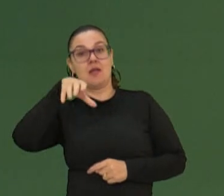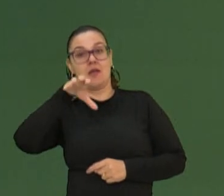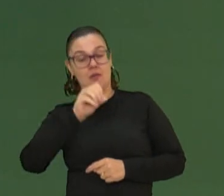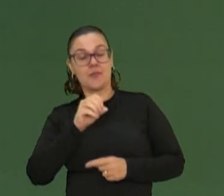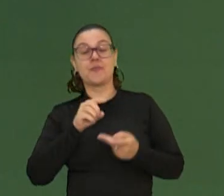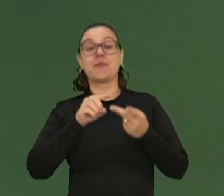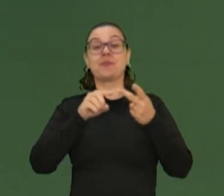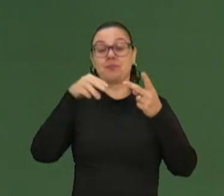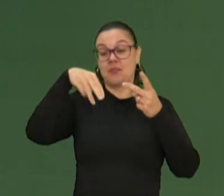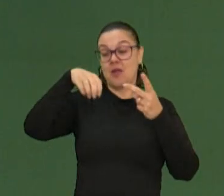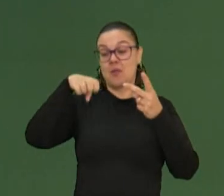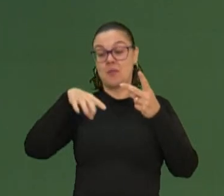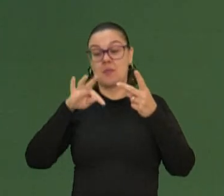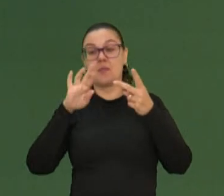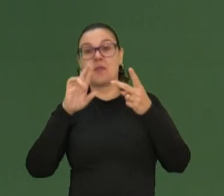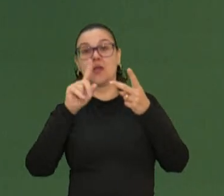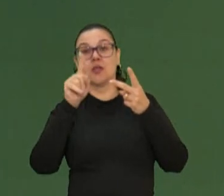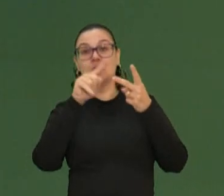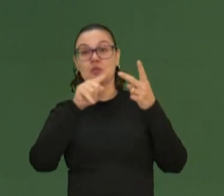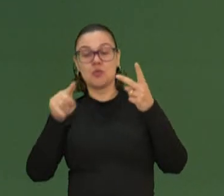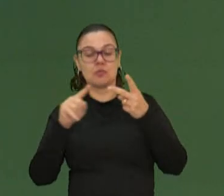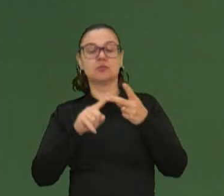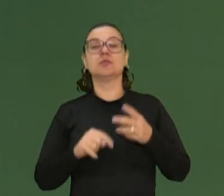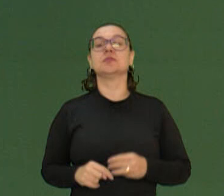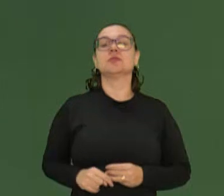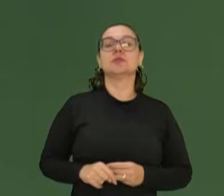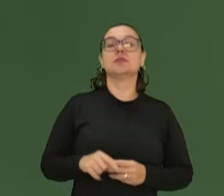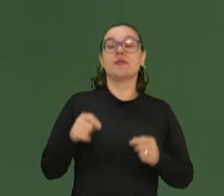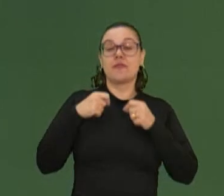fazer chá expectorante? Sabe,